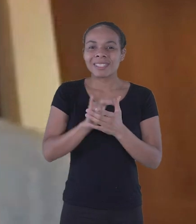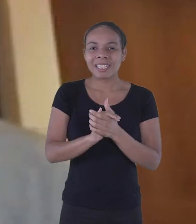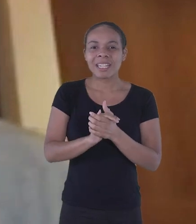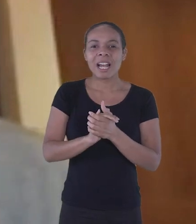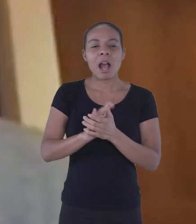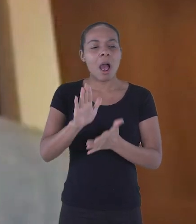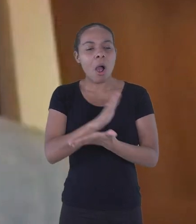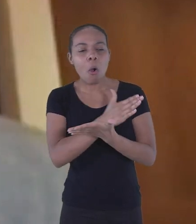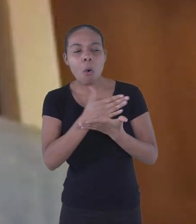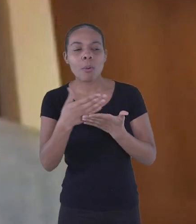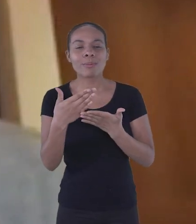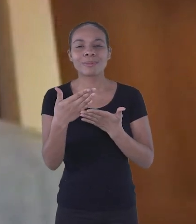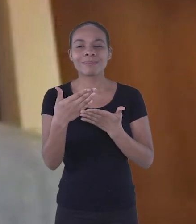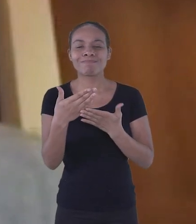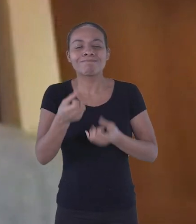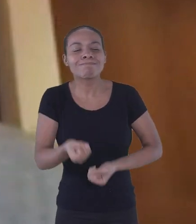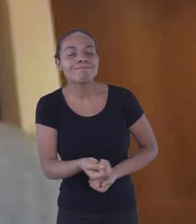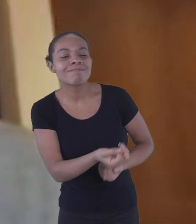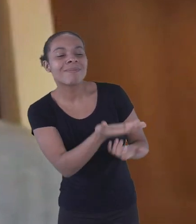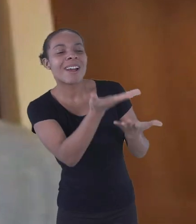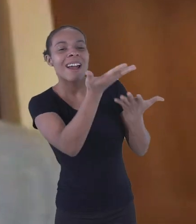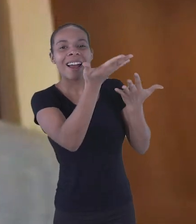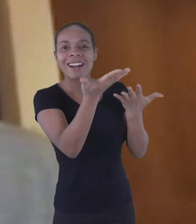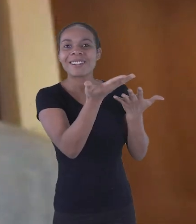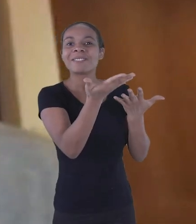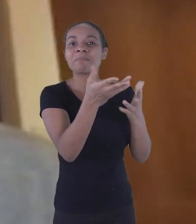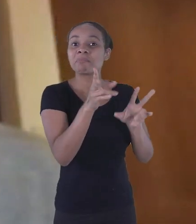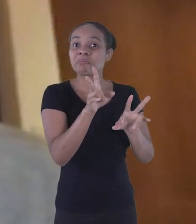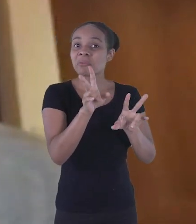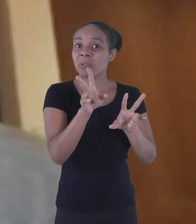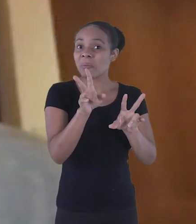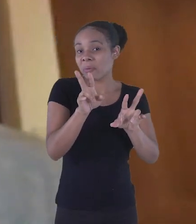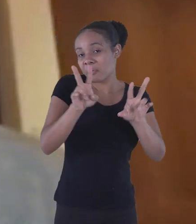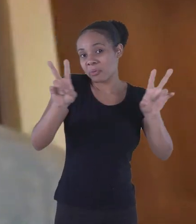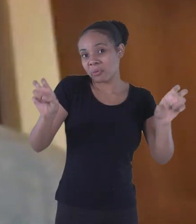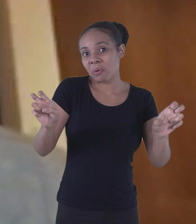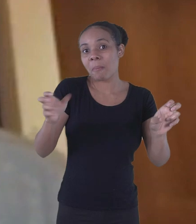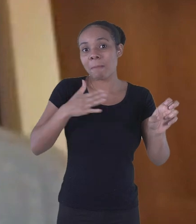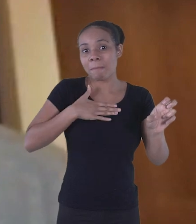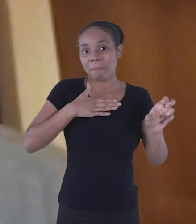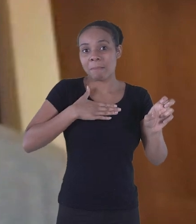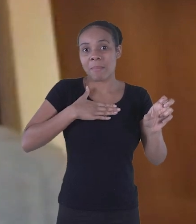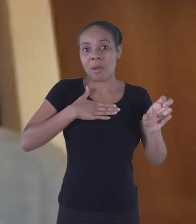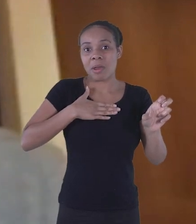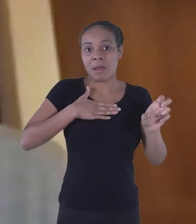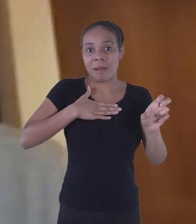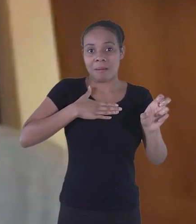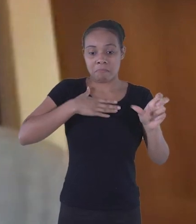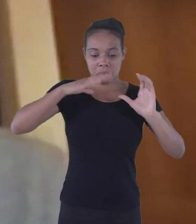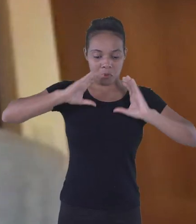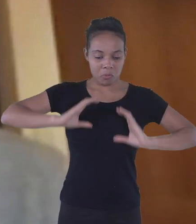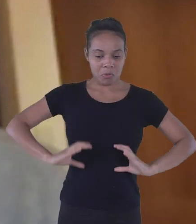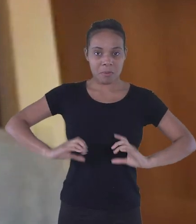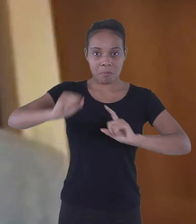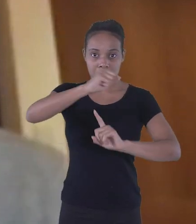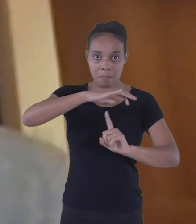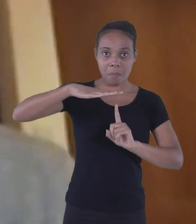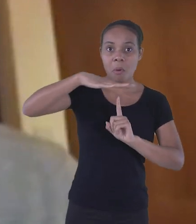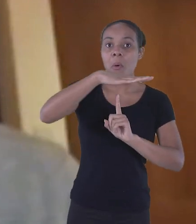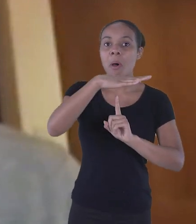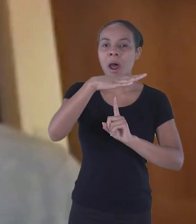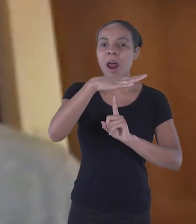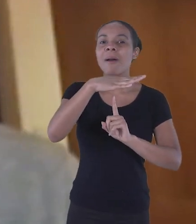alguns elogios, vamos dizer, com relação à minha postura moral de ter